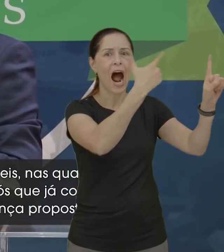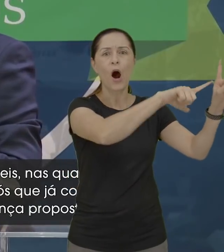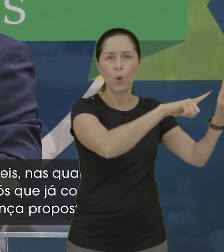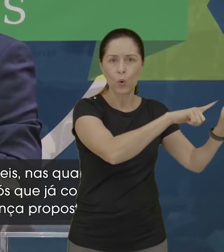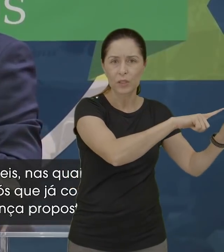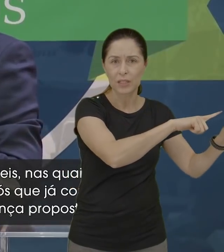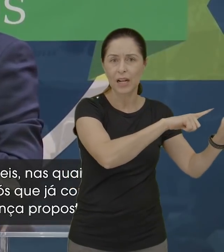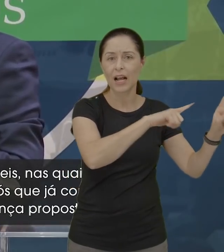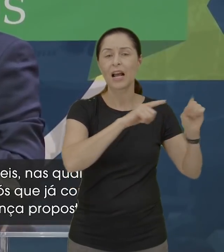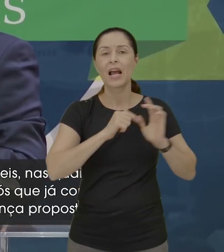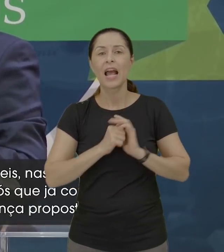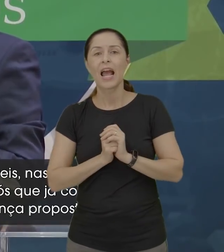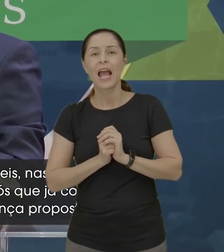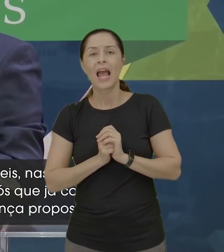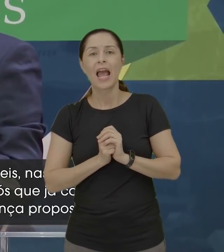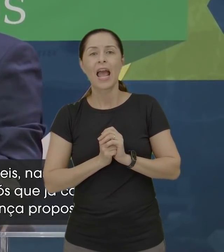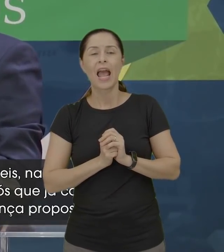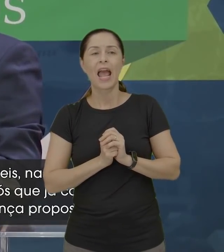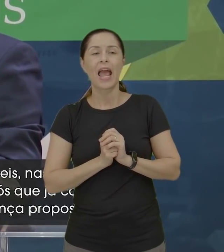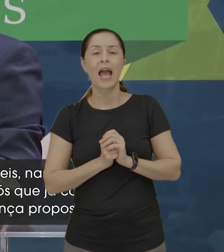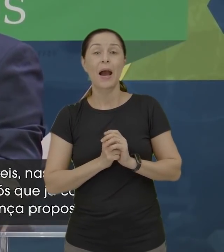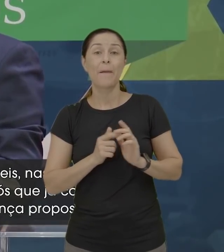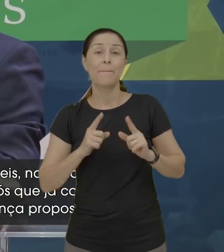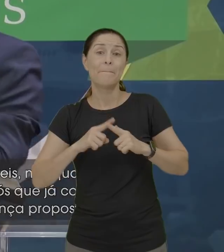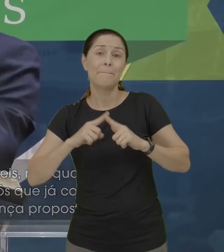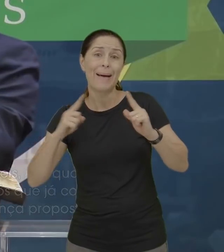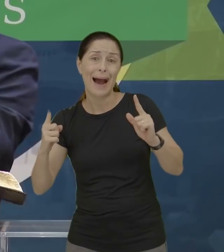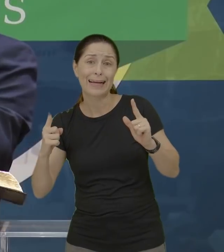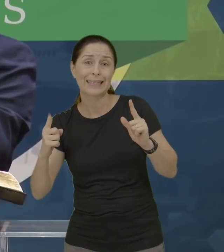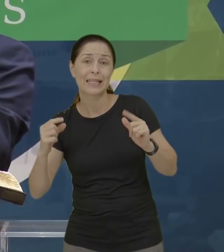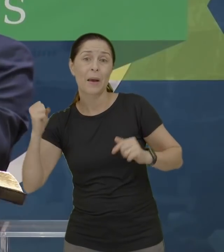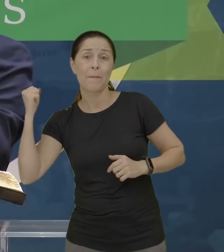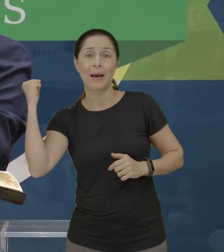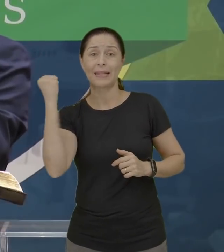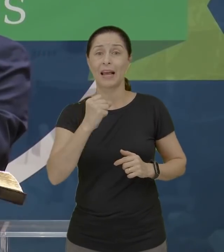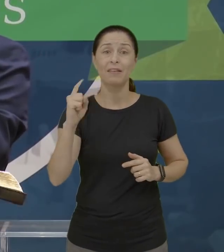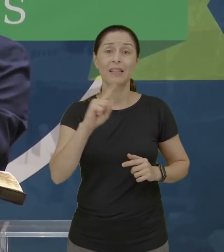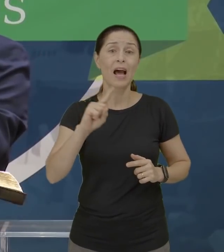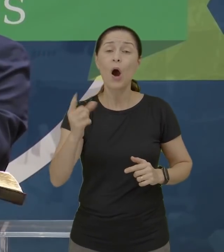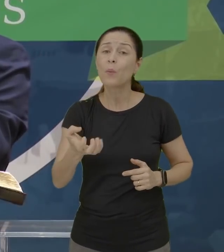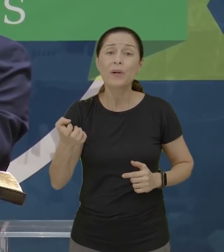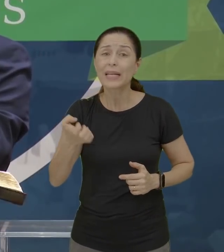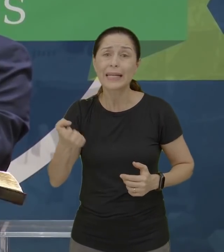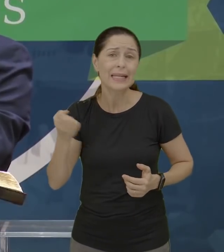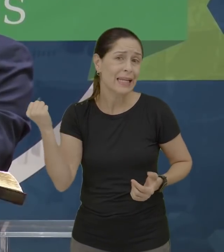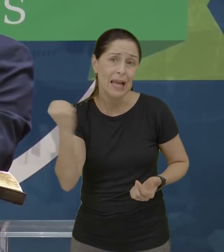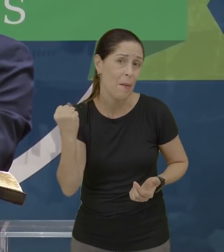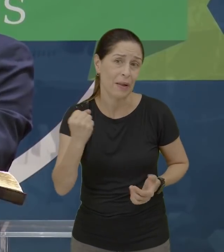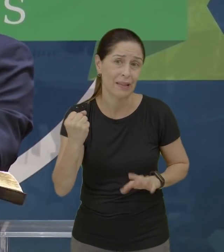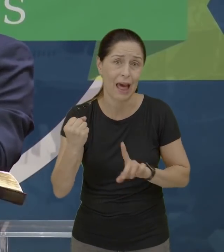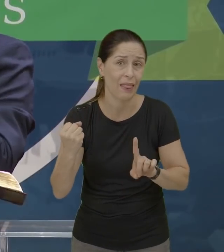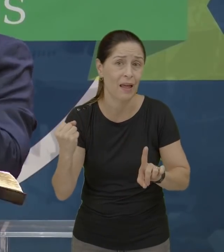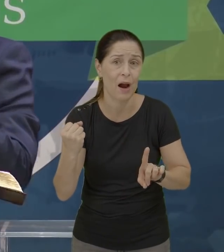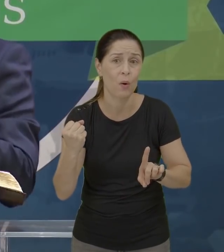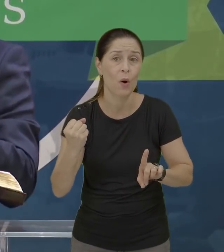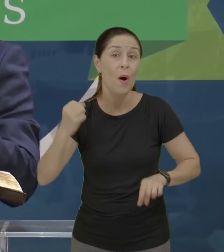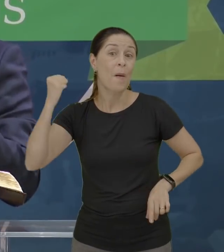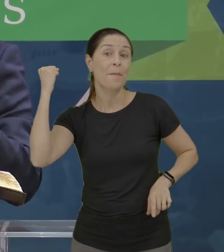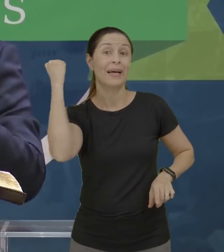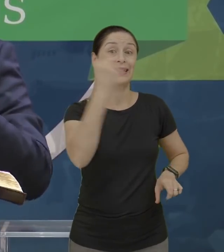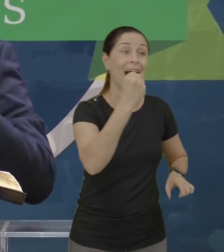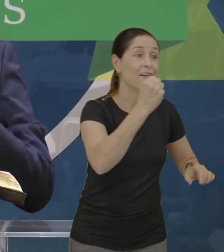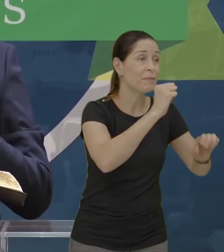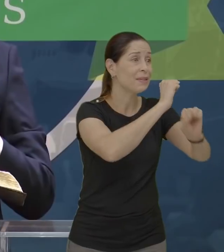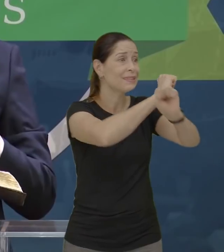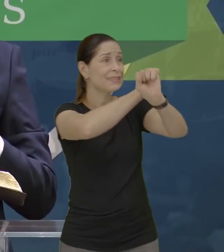dolosamente, e os vingadores de sangue corriam atrás dessa pessoa para matá-la, para se vingar, essa pessoa